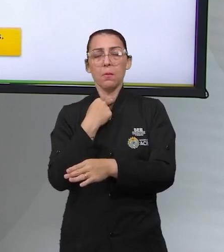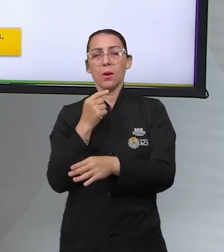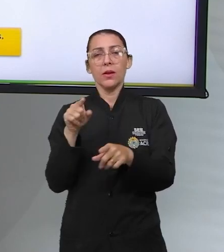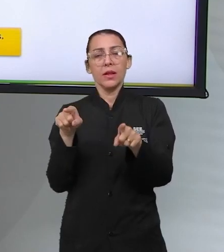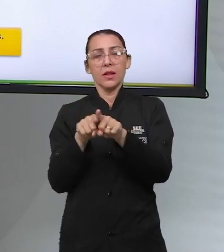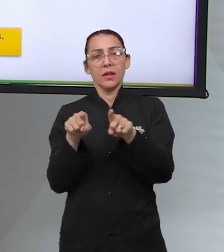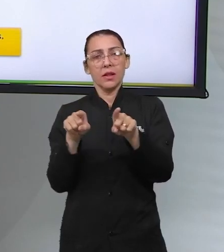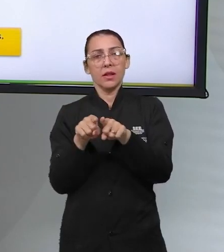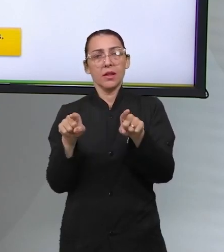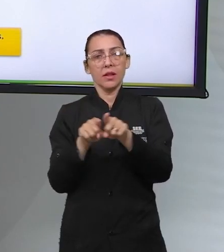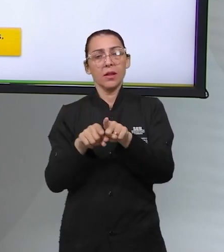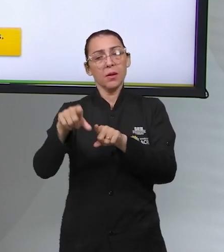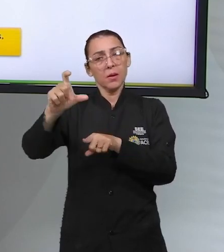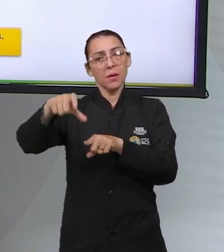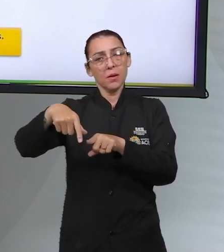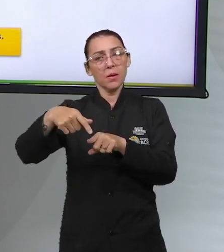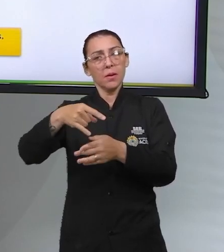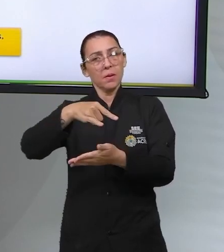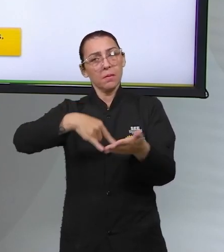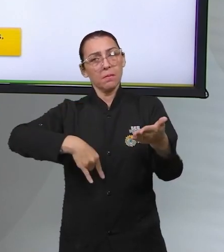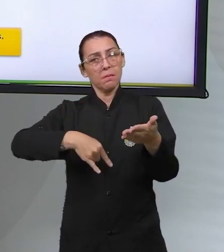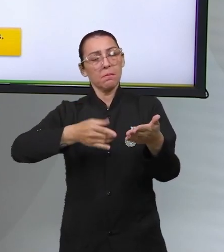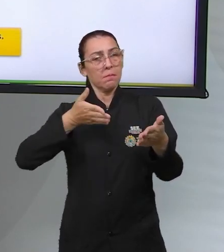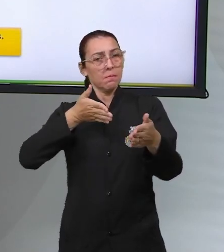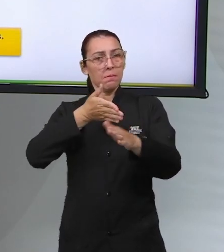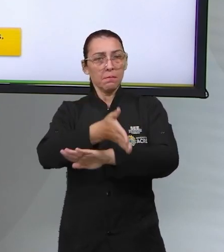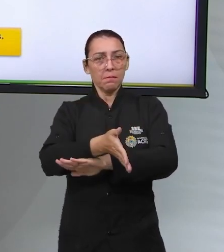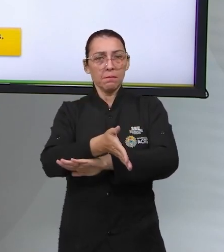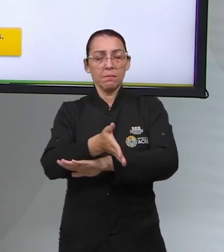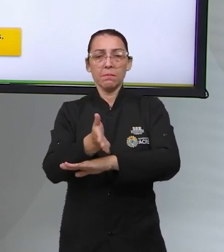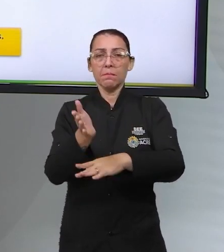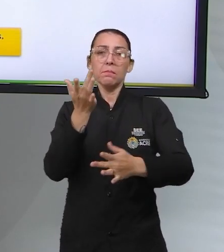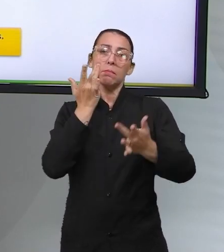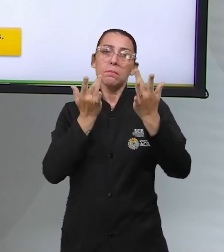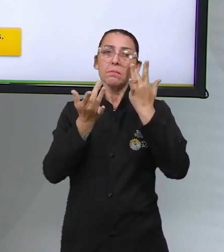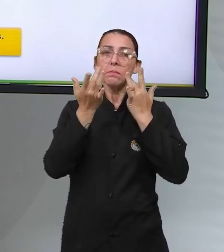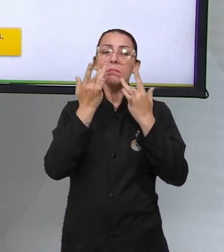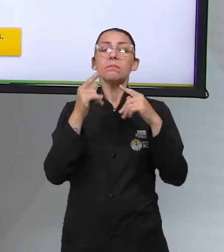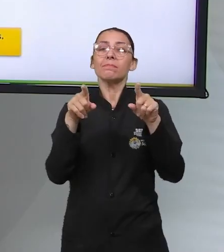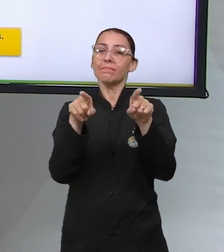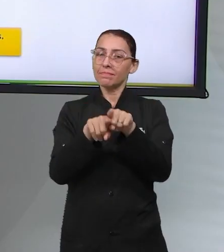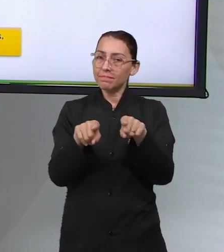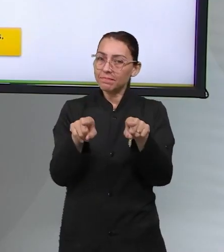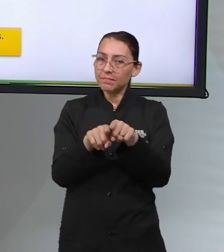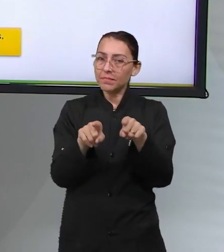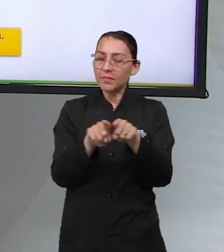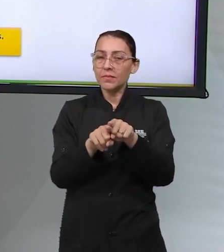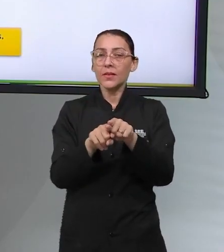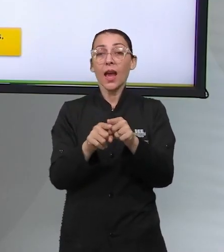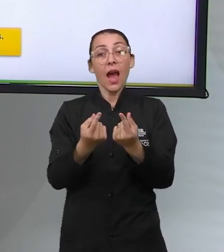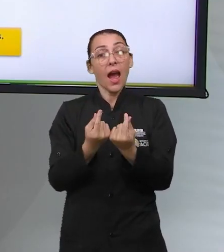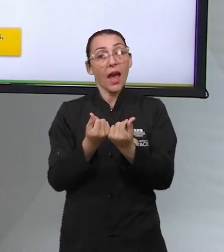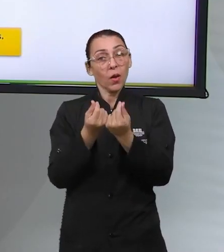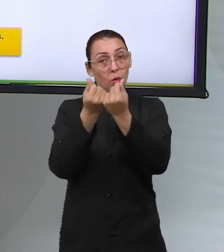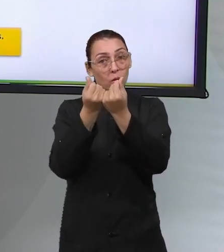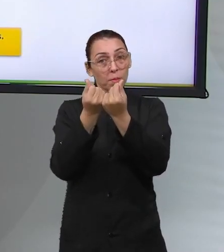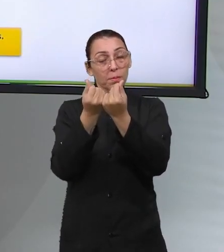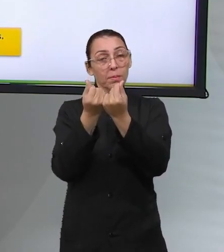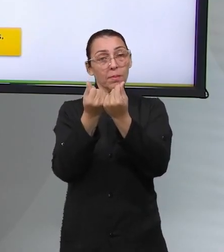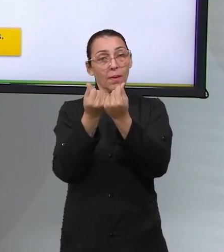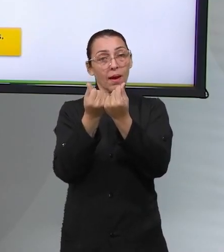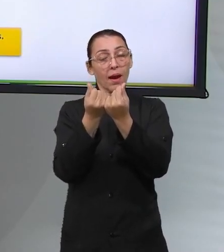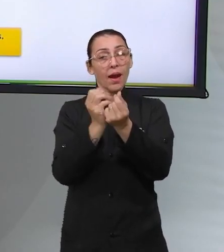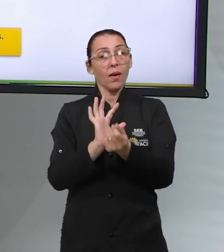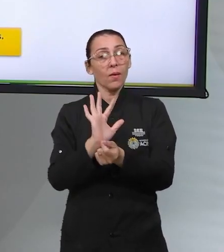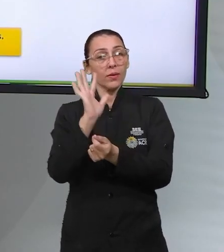custear um ingresso, no caso, para poder frequentar um teatro? Também. O fator econômico, ele